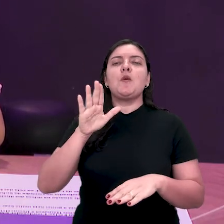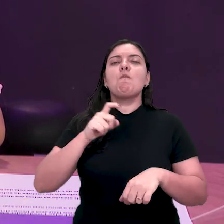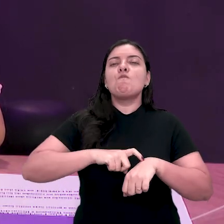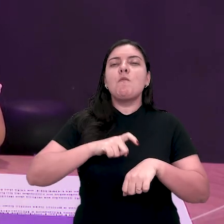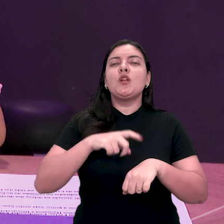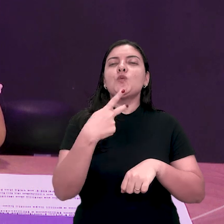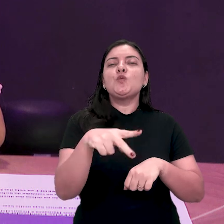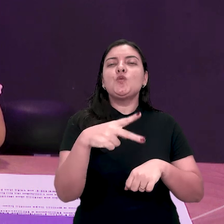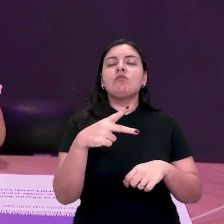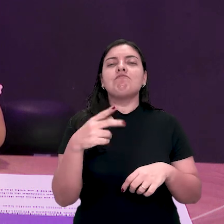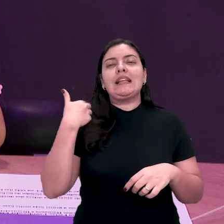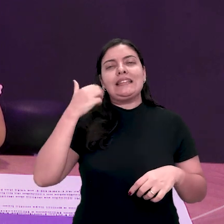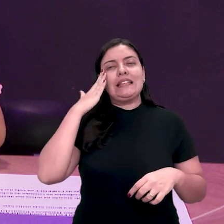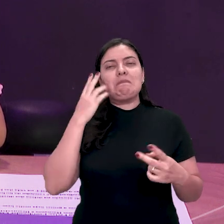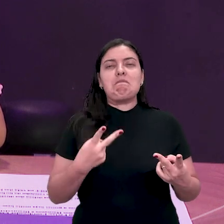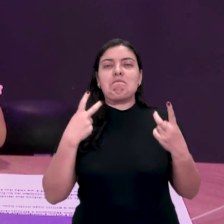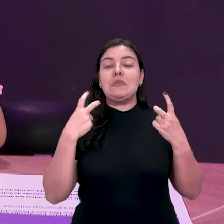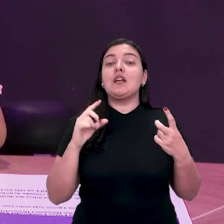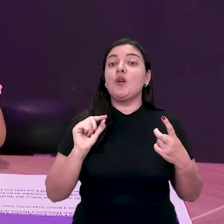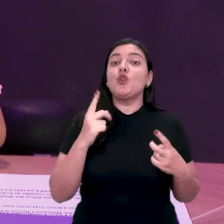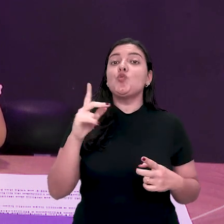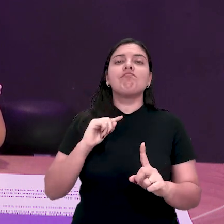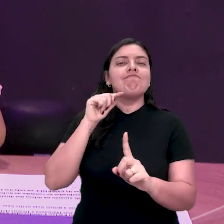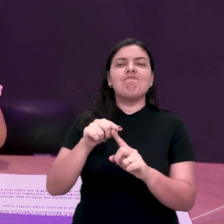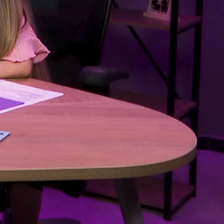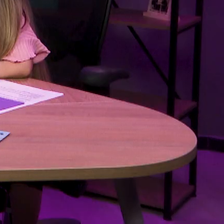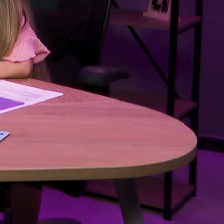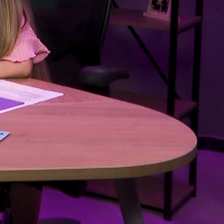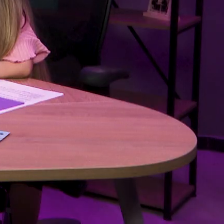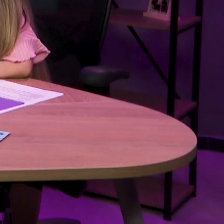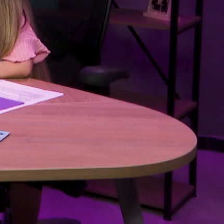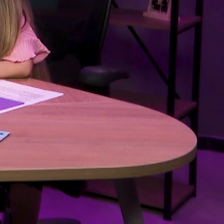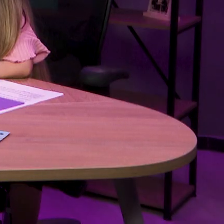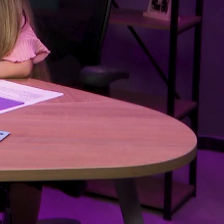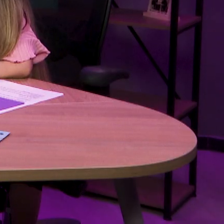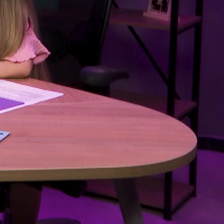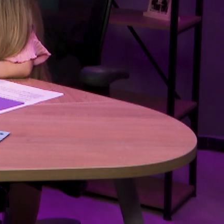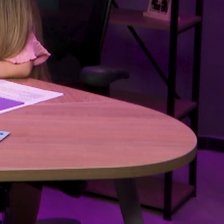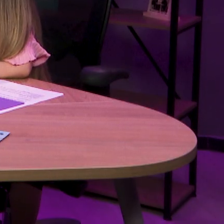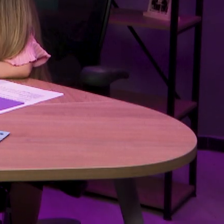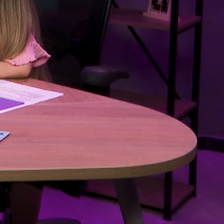momento que você entendeu que a sua missão era bem maior?